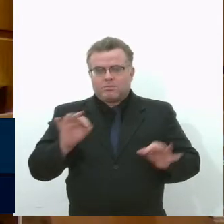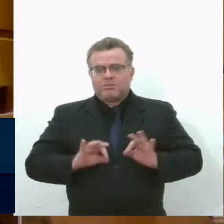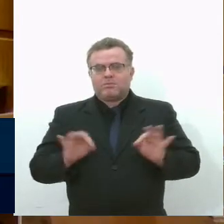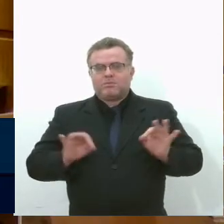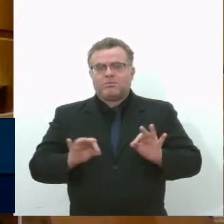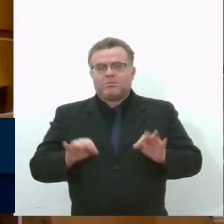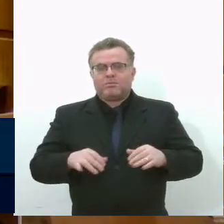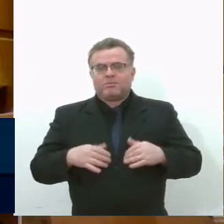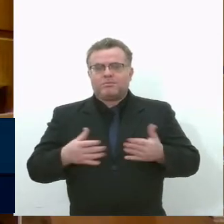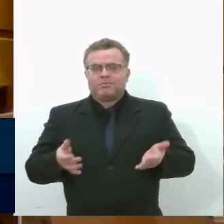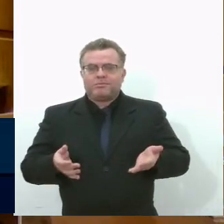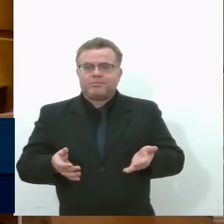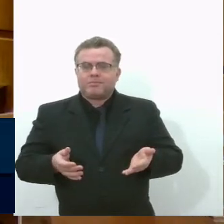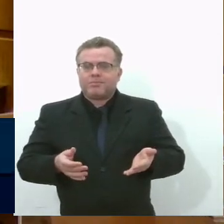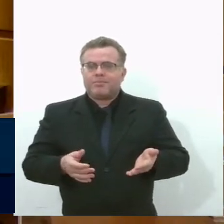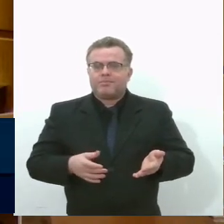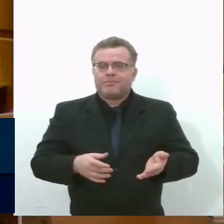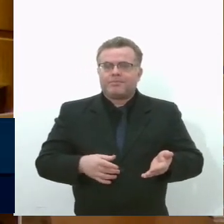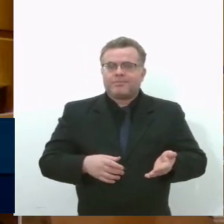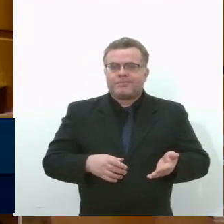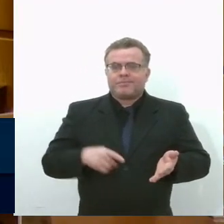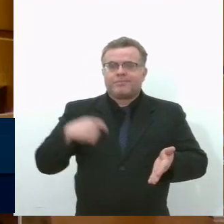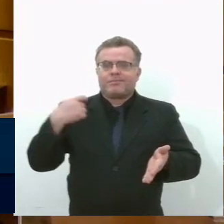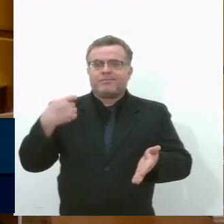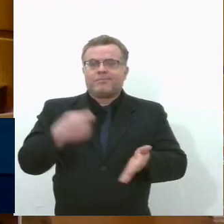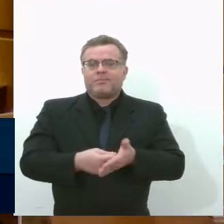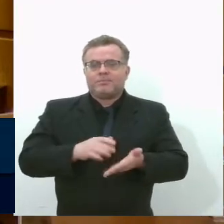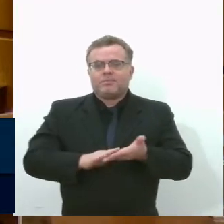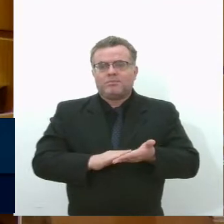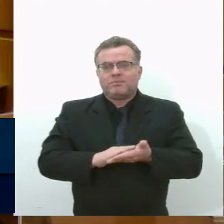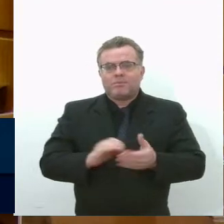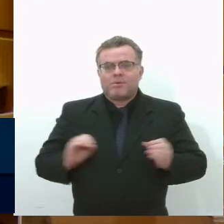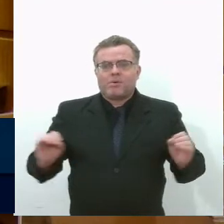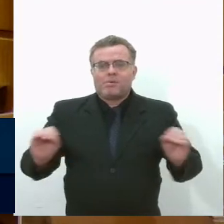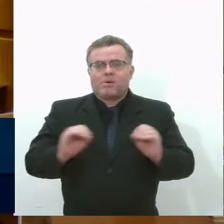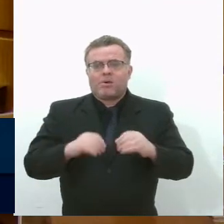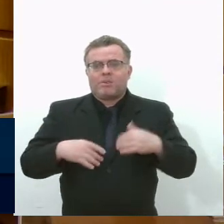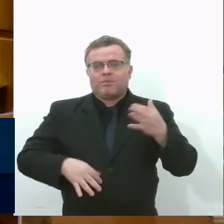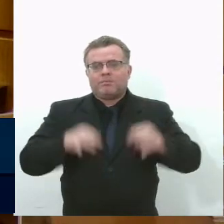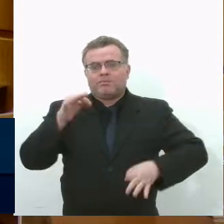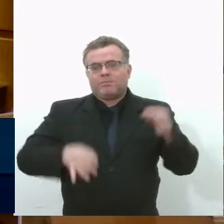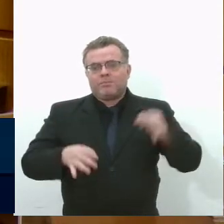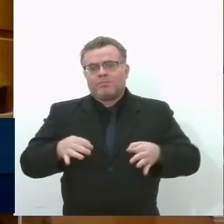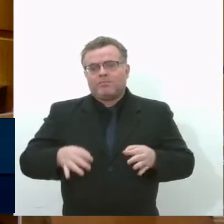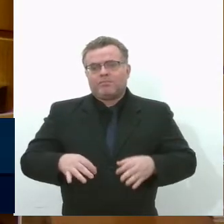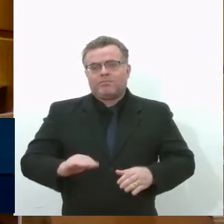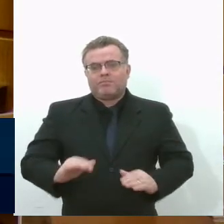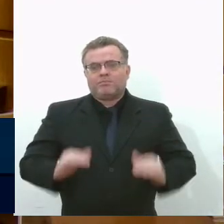Aliás, não podem pagar a lugar nenhum. Porque o Supremo não diz onde.